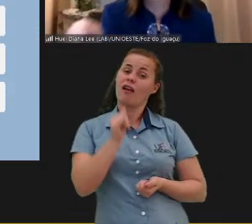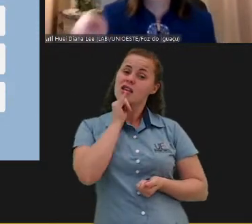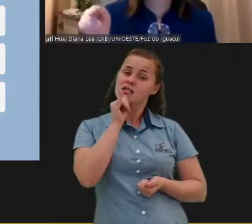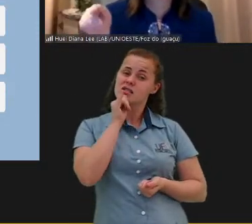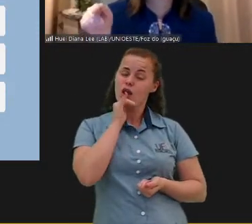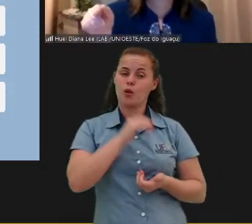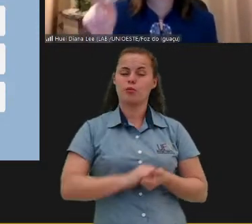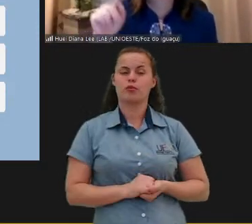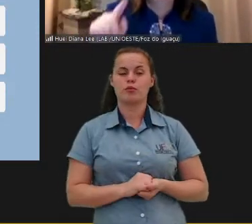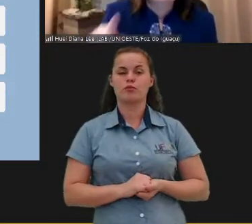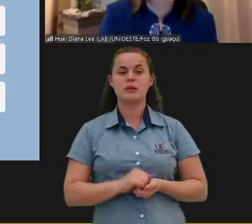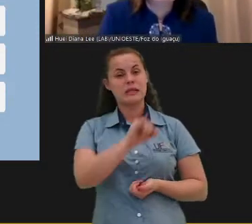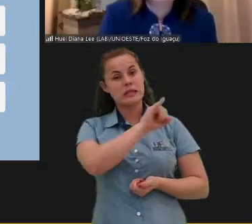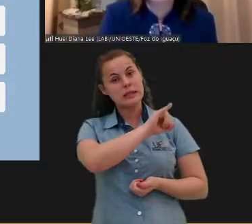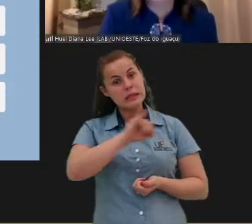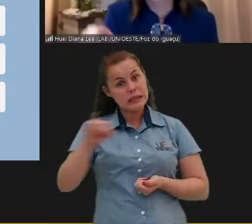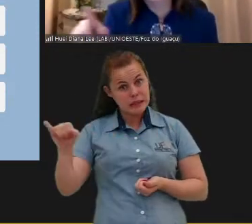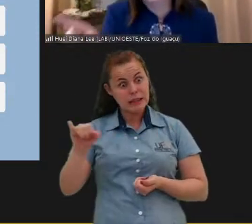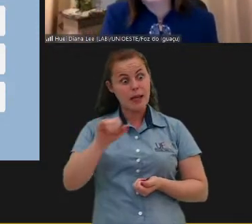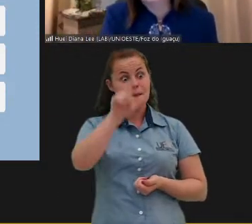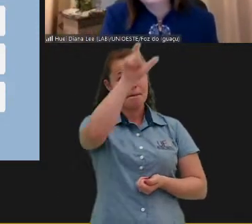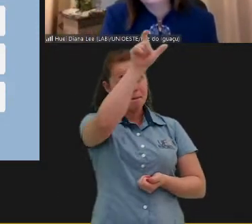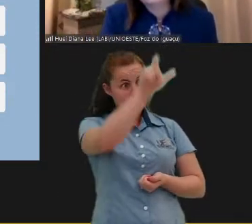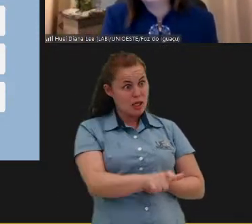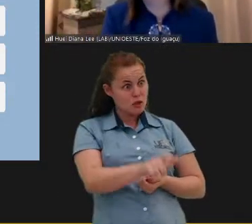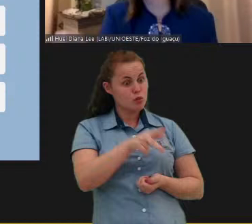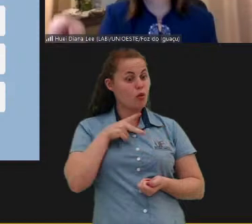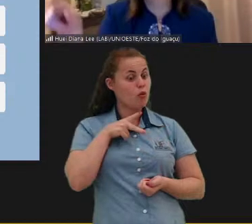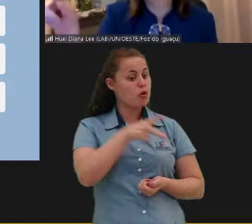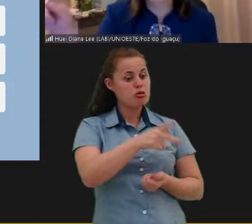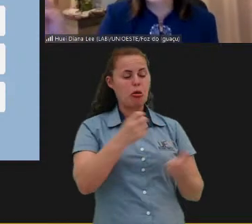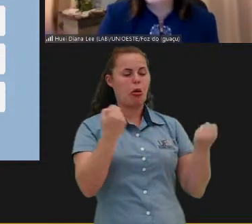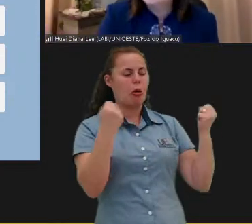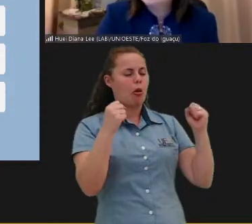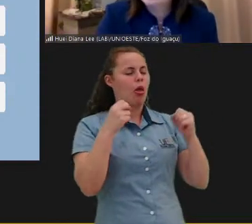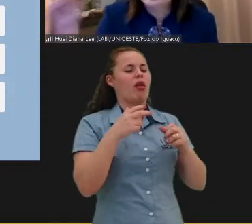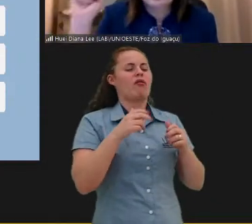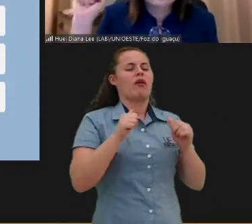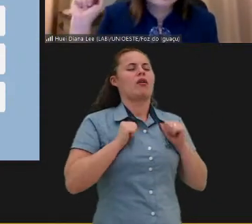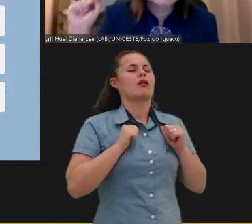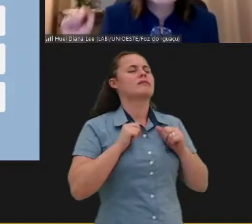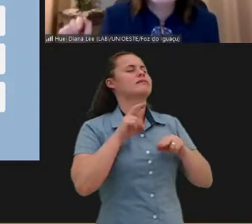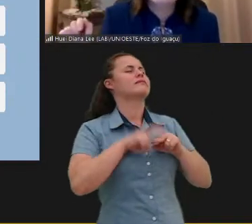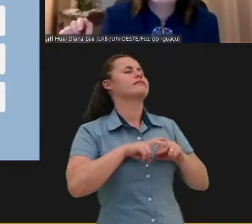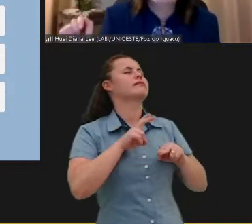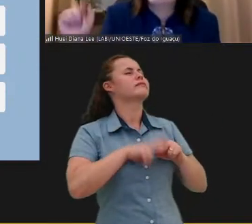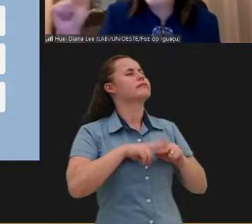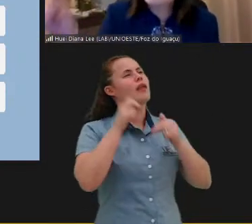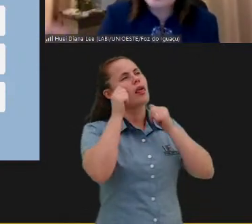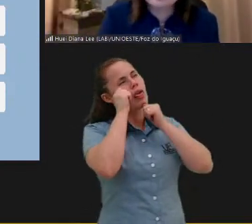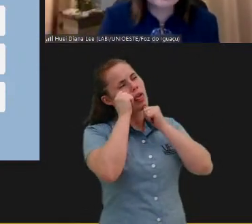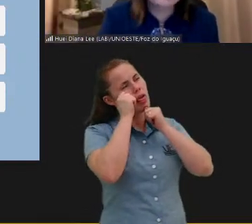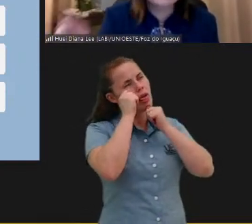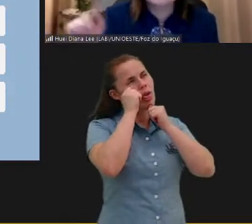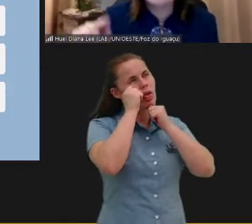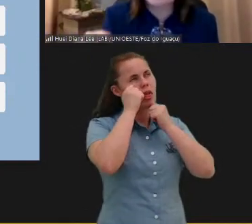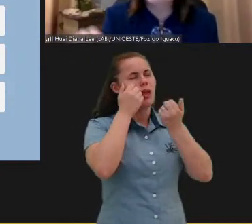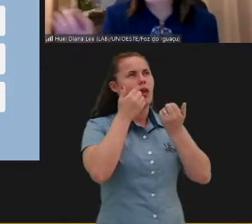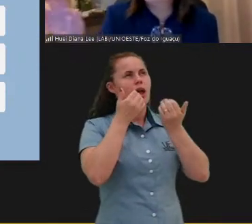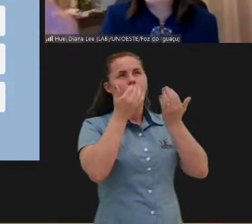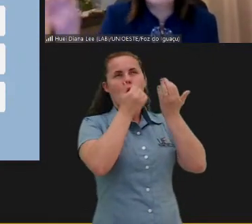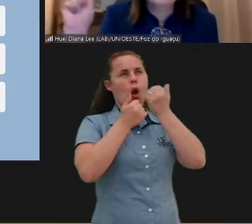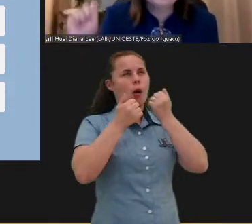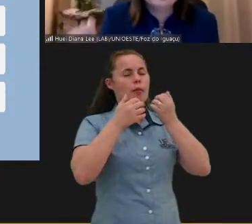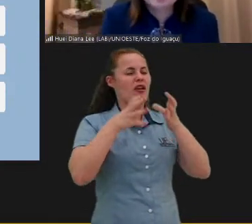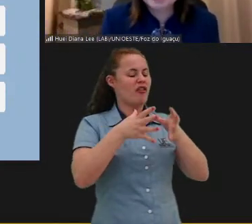se uma determinada pessoa continuar não fazendo exercício e não comer mais fibras e tal,